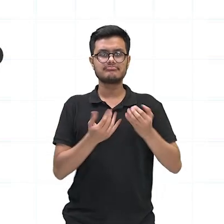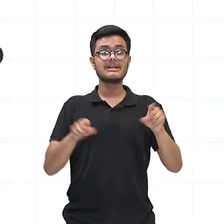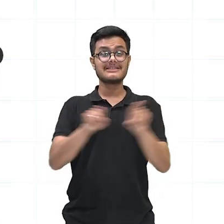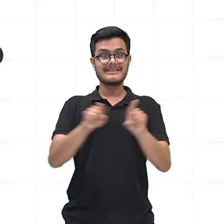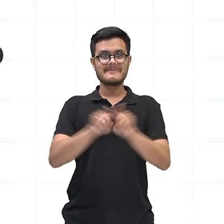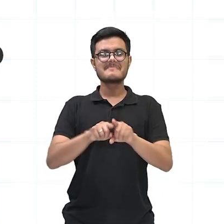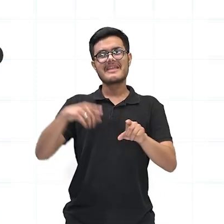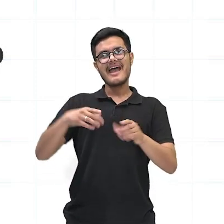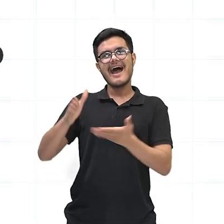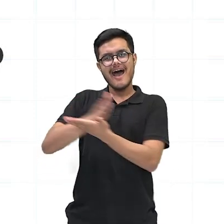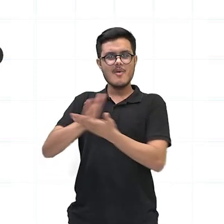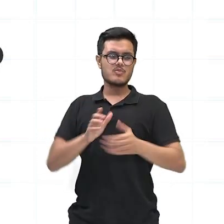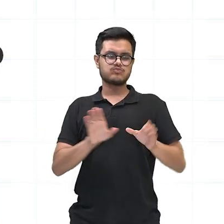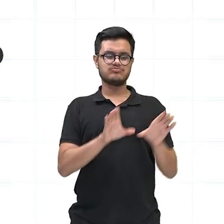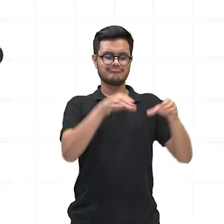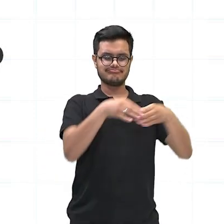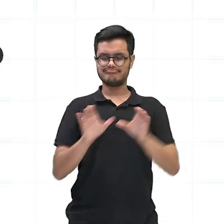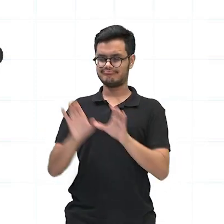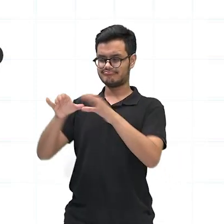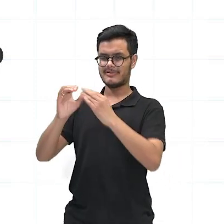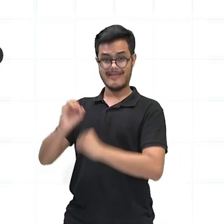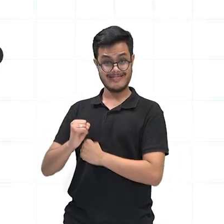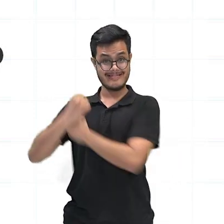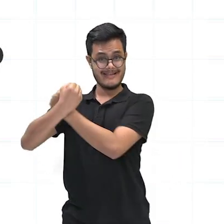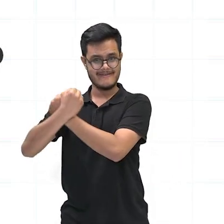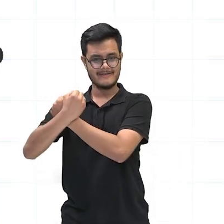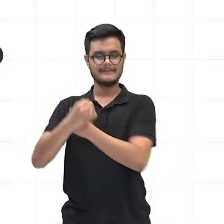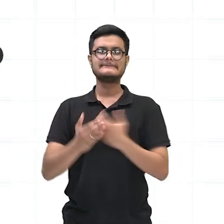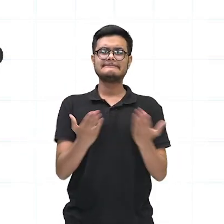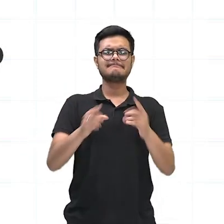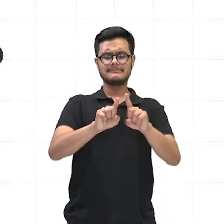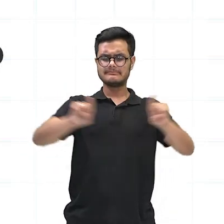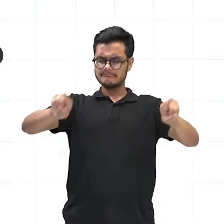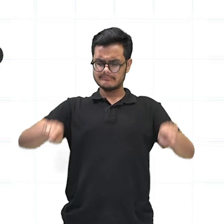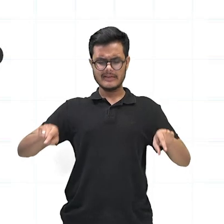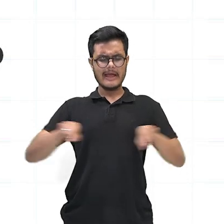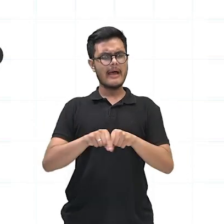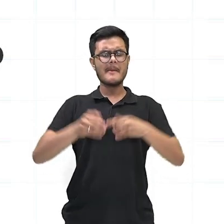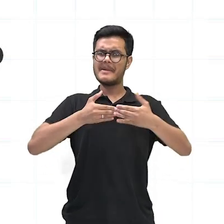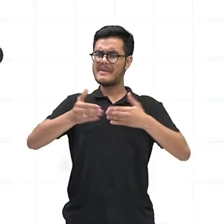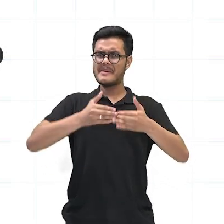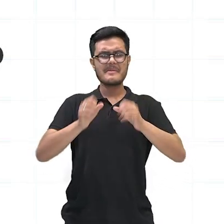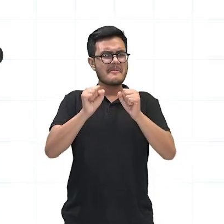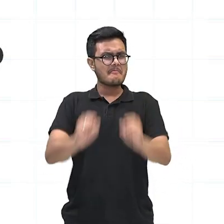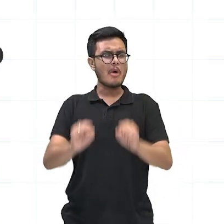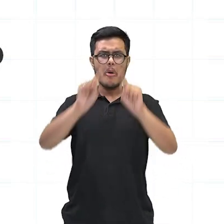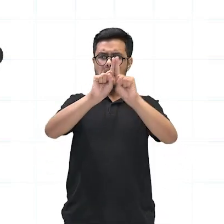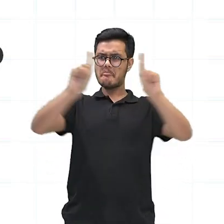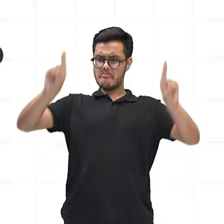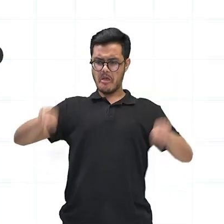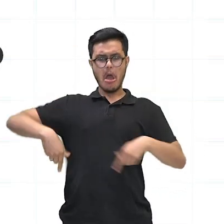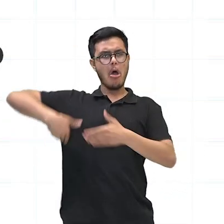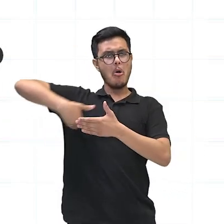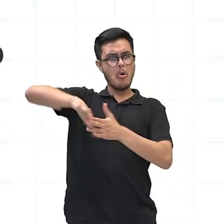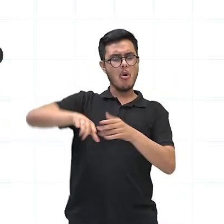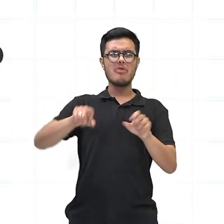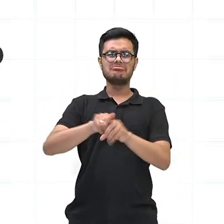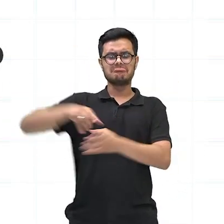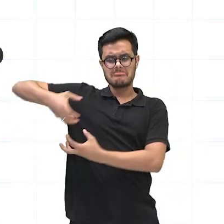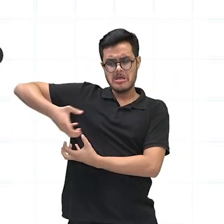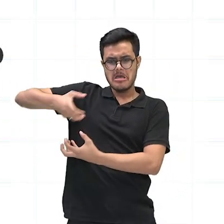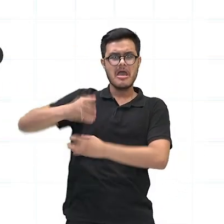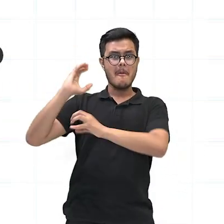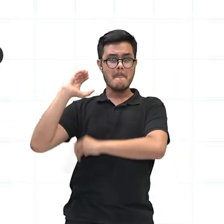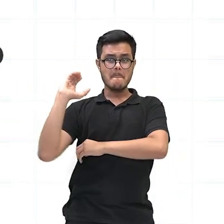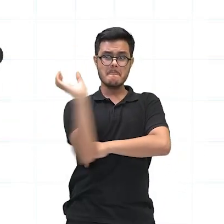pelos adversários. Esse campo, essa quadra, pode ser um gol, uma cesta, o touchdown, entre